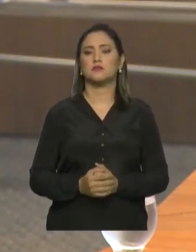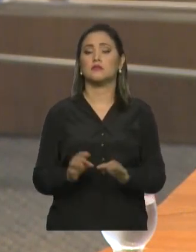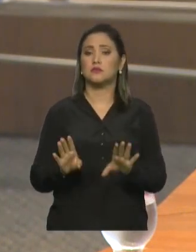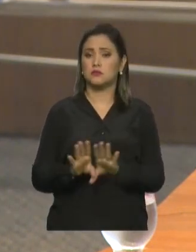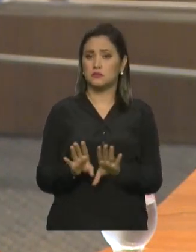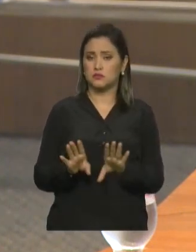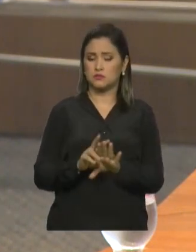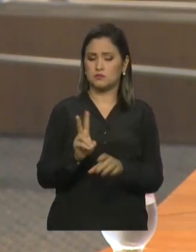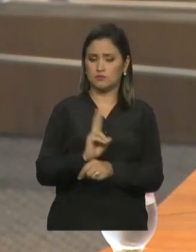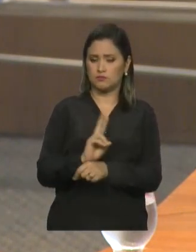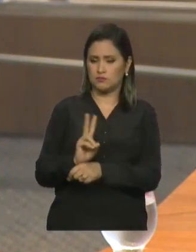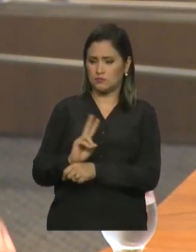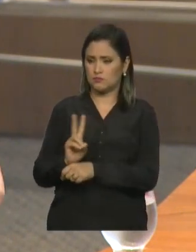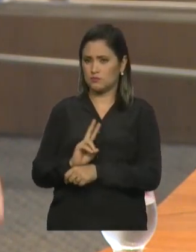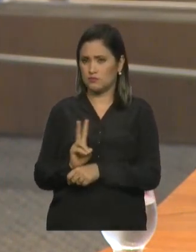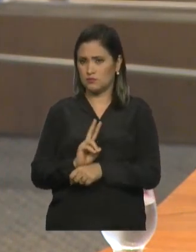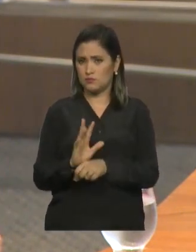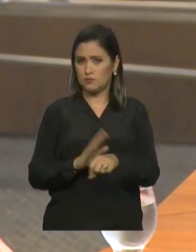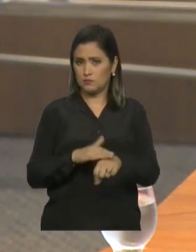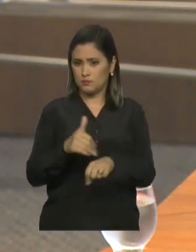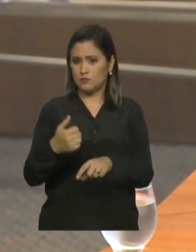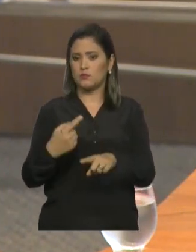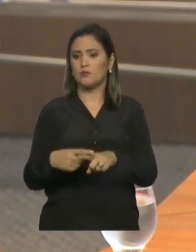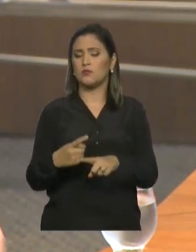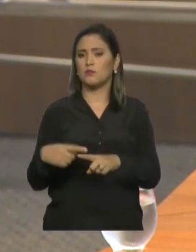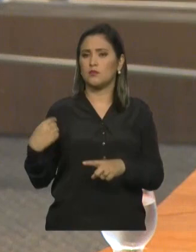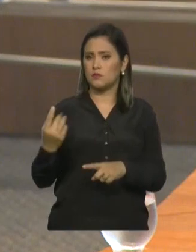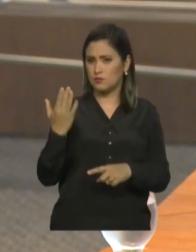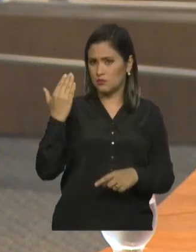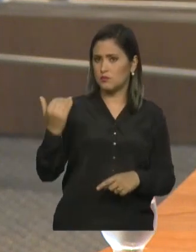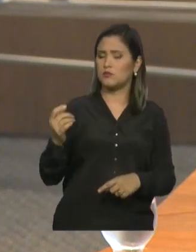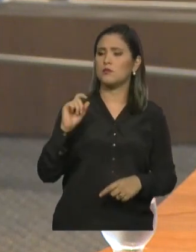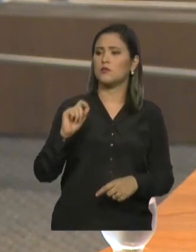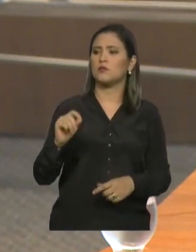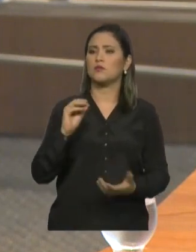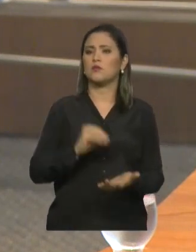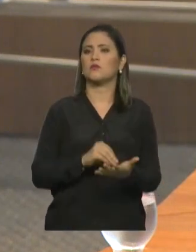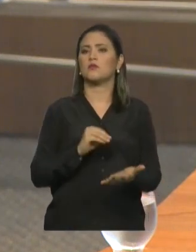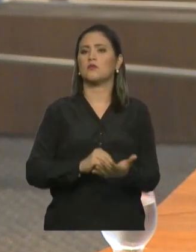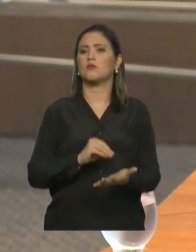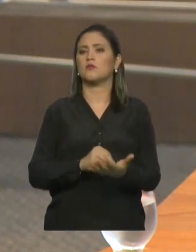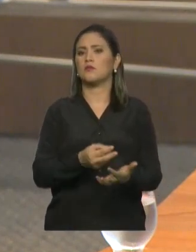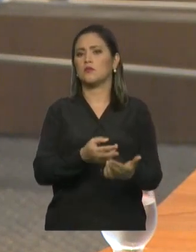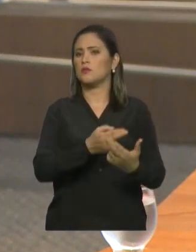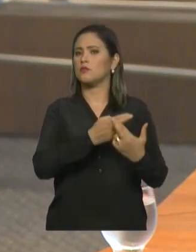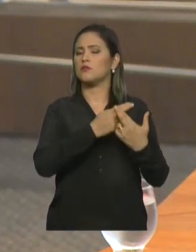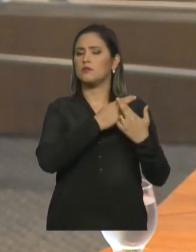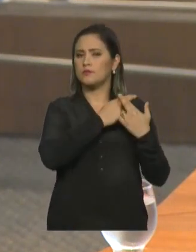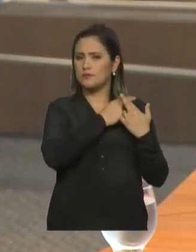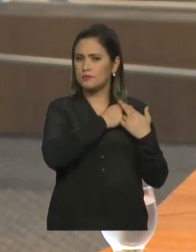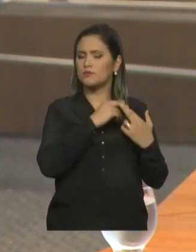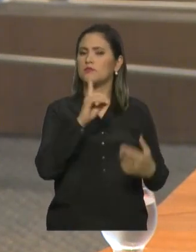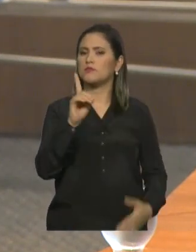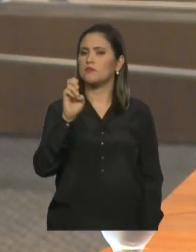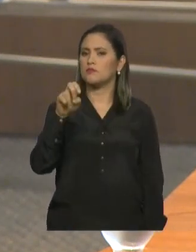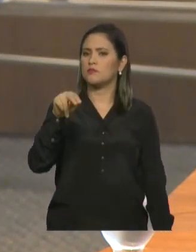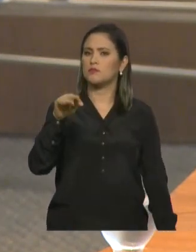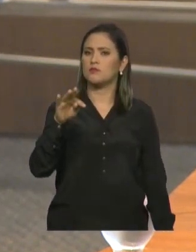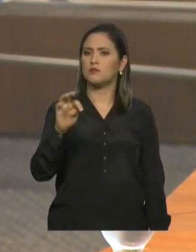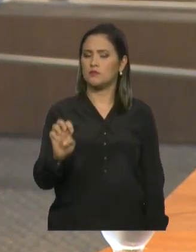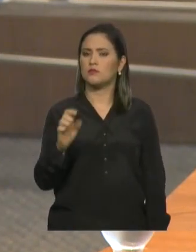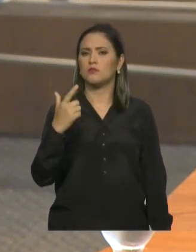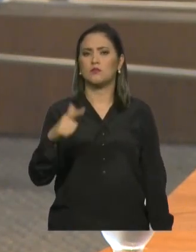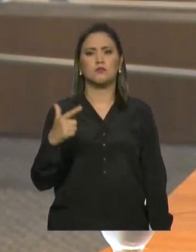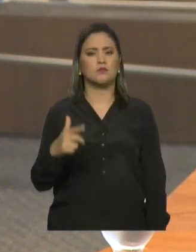essa fiscalização, porque nós sabemos que a irresponsabilidade está dentro do DENIT, que não tem